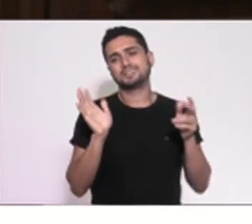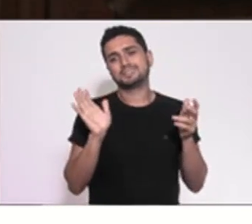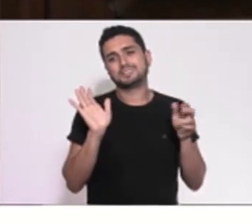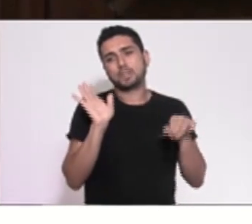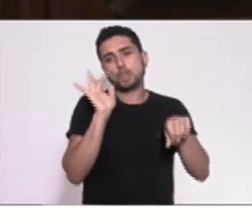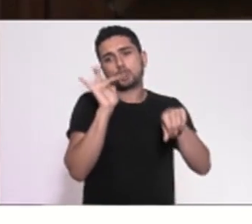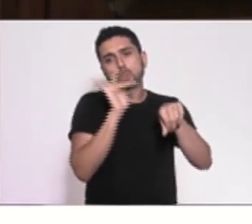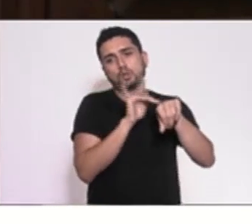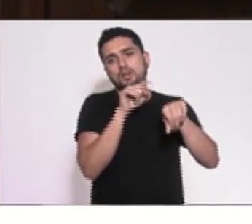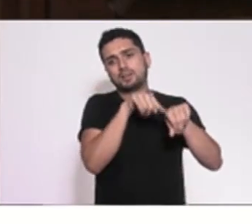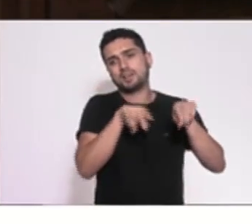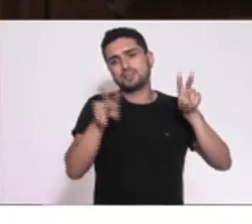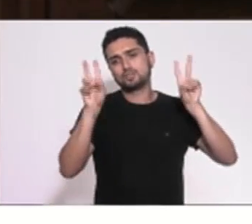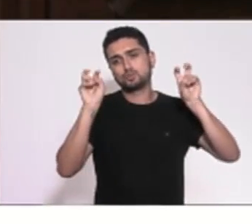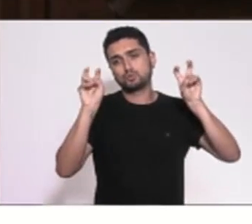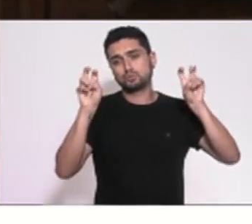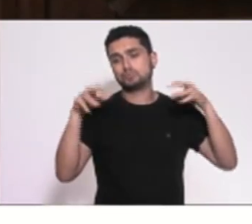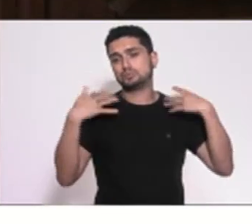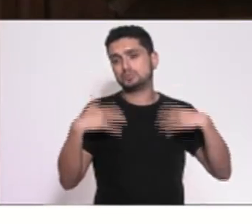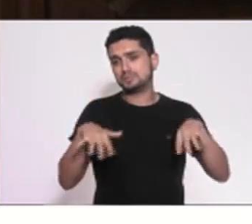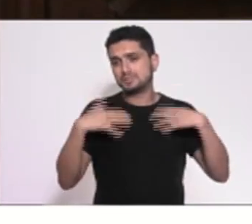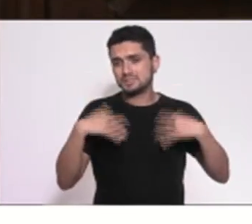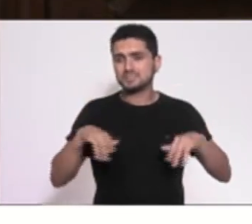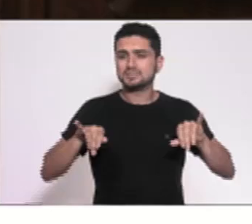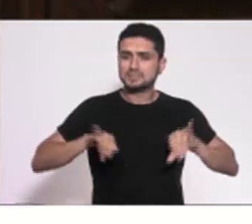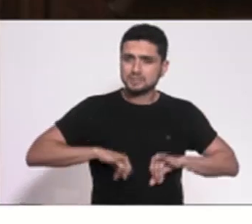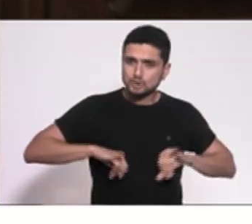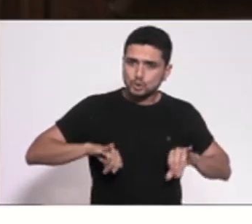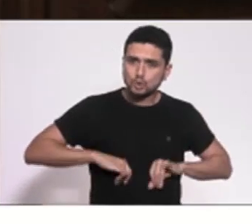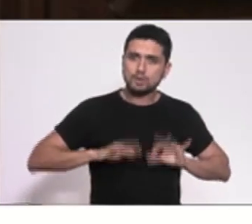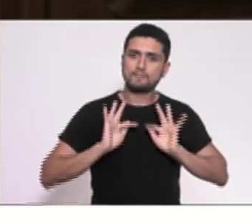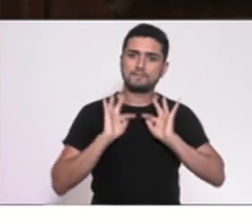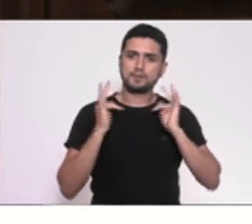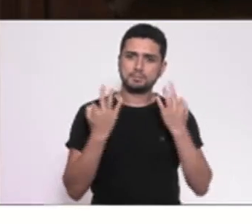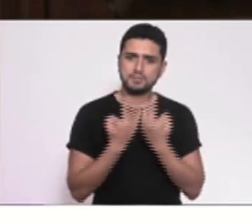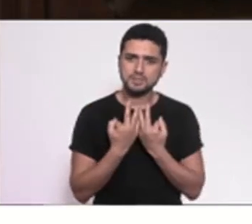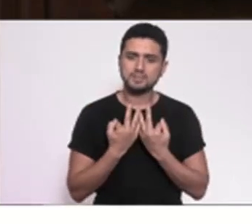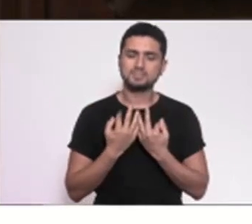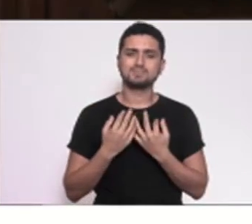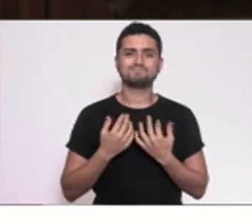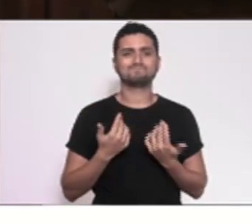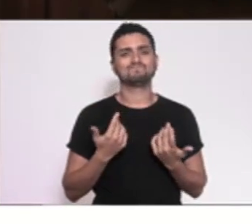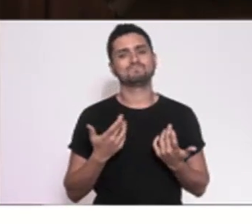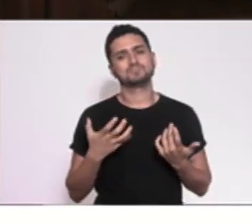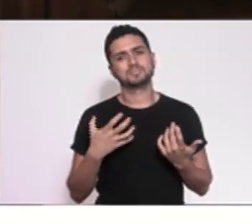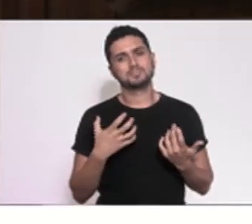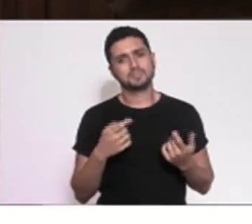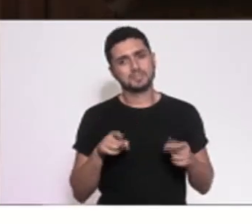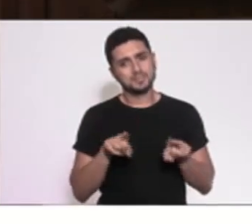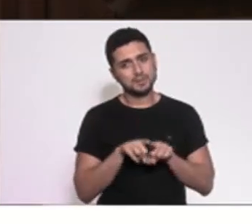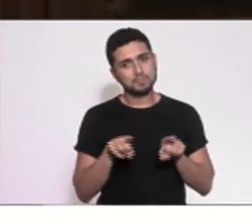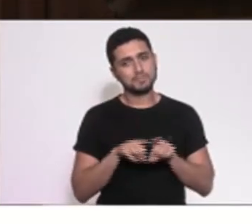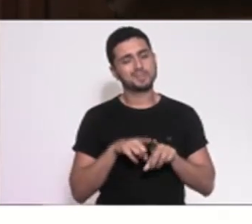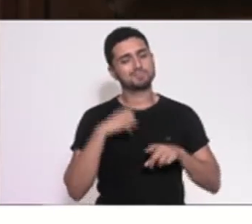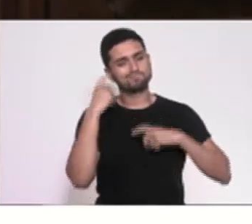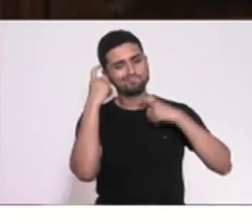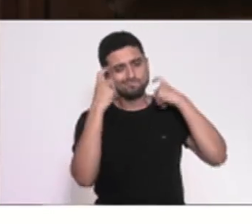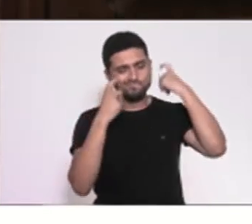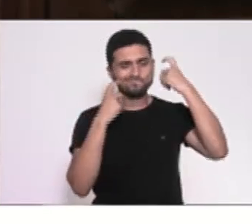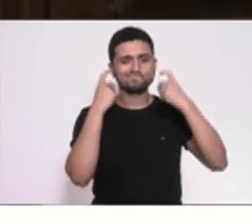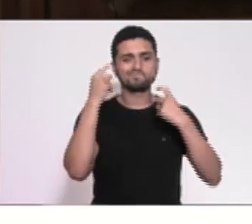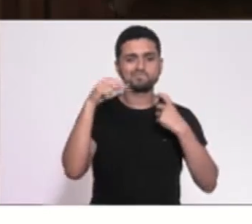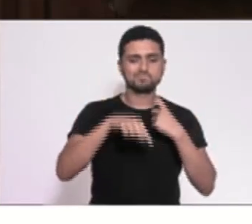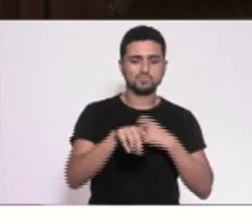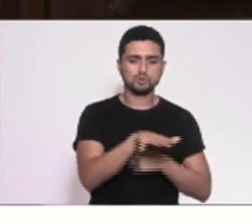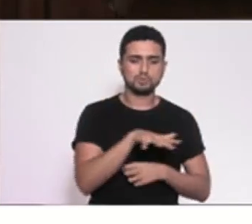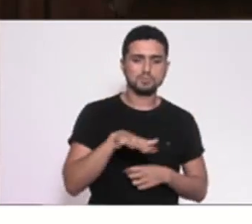assunto tabu, que gera muita dor na família, que gera muita dor também nesses espaços institucionais, onde